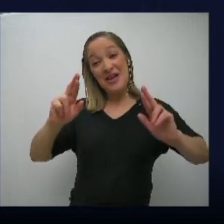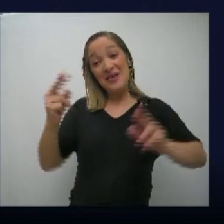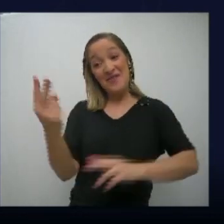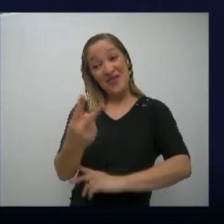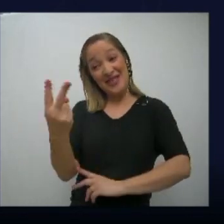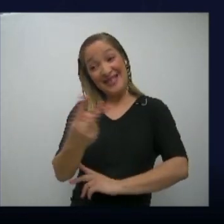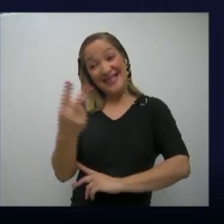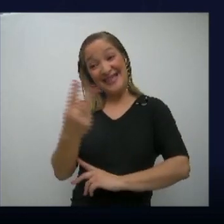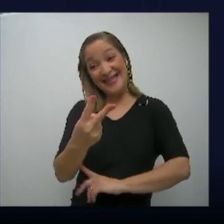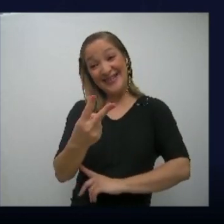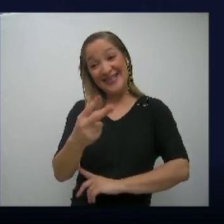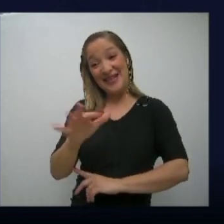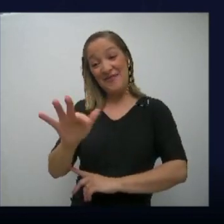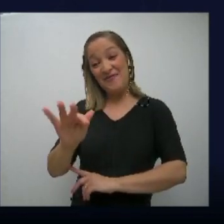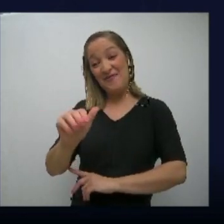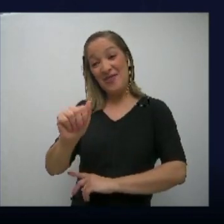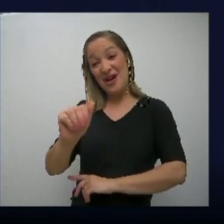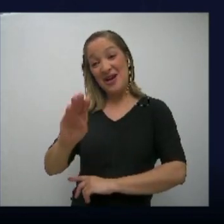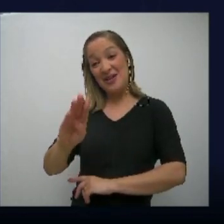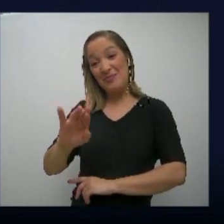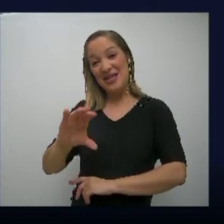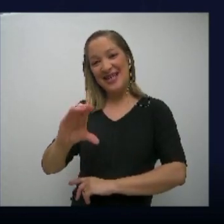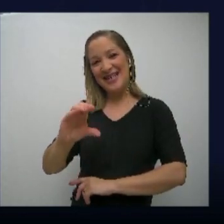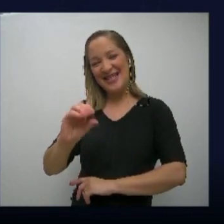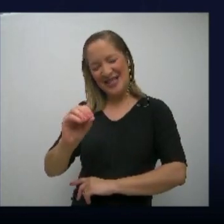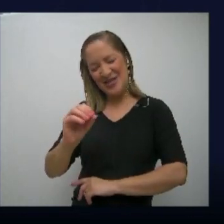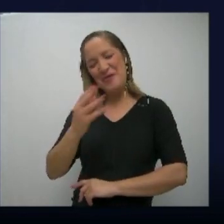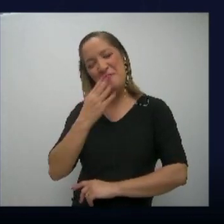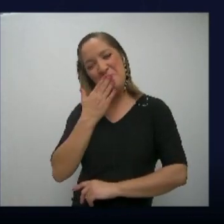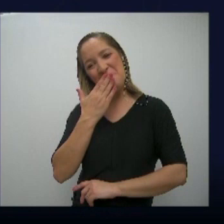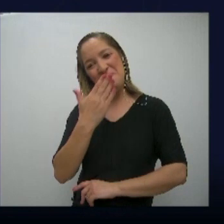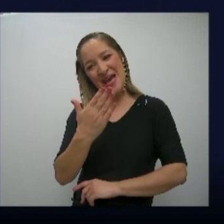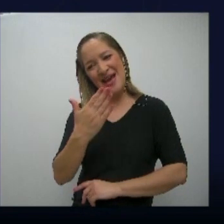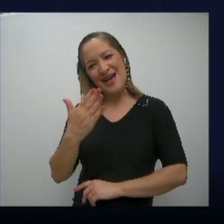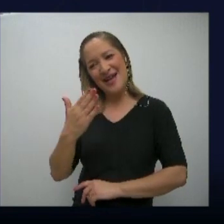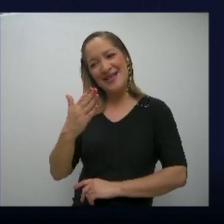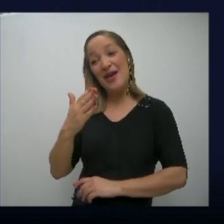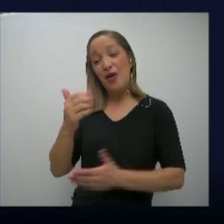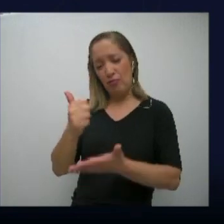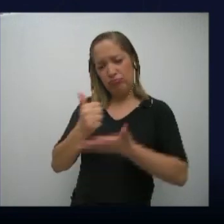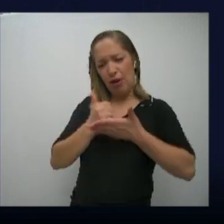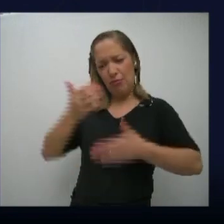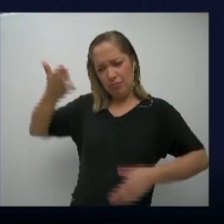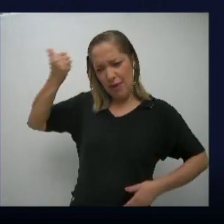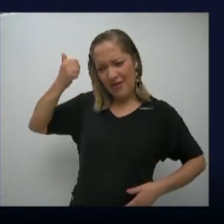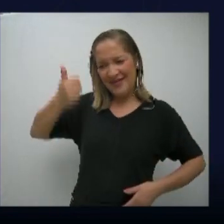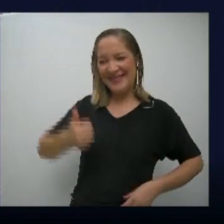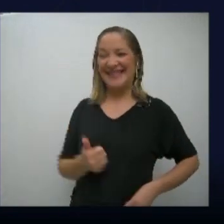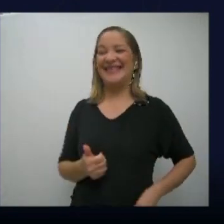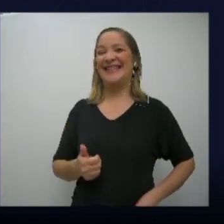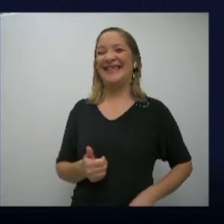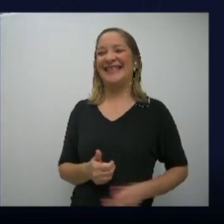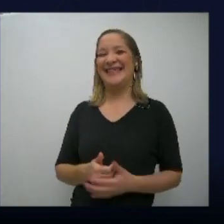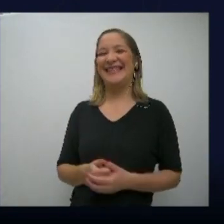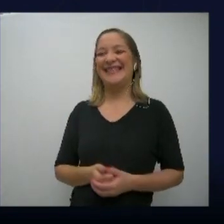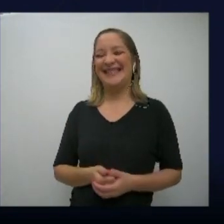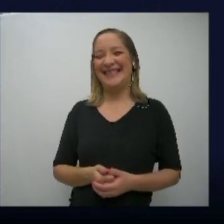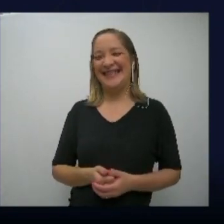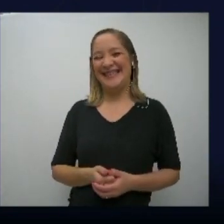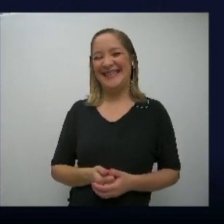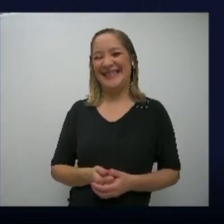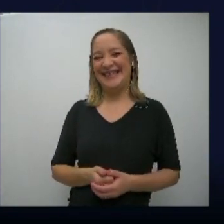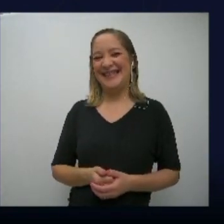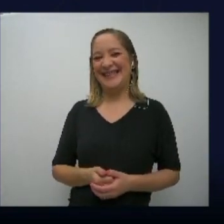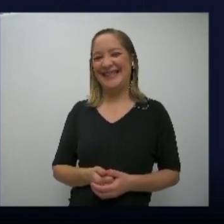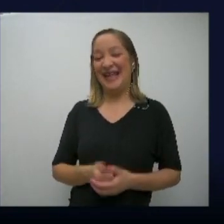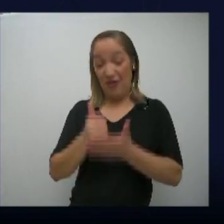Fabrício já peça Aonde mandar eu vou mandar eu vou mandar assim mesmo tá si mesmo não é e por isso